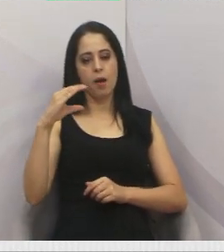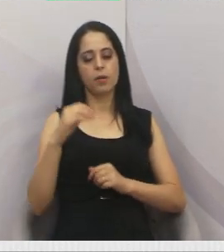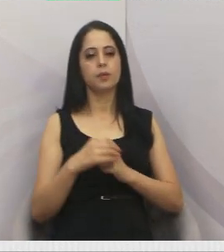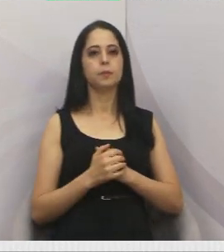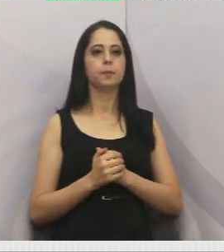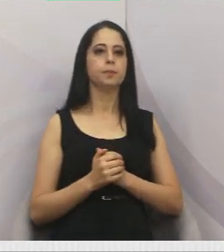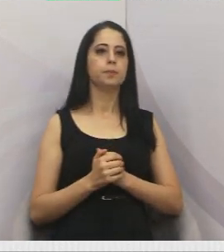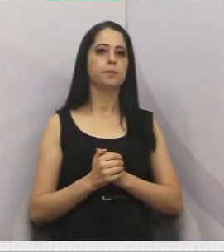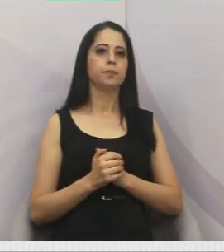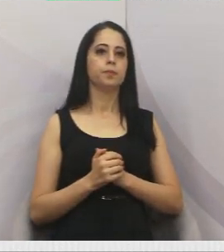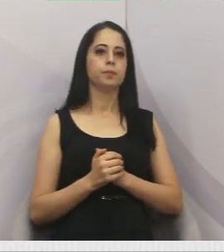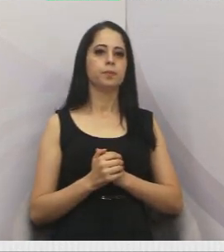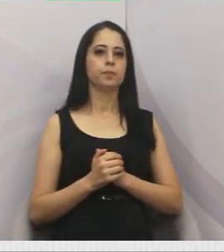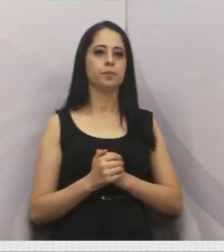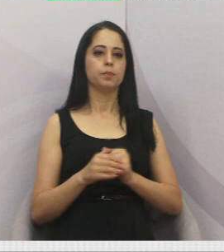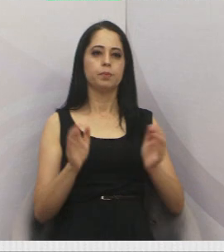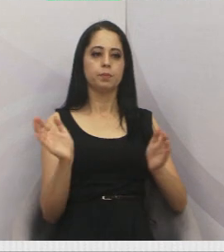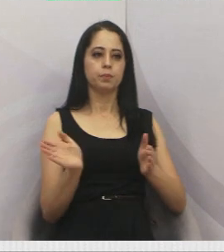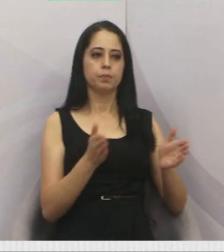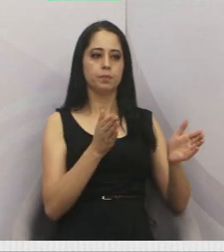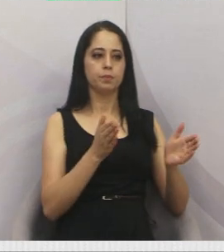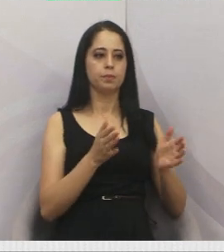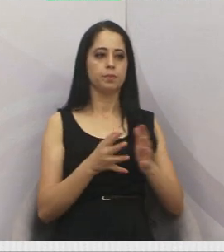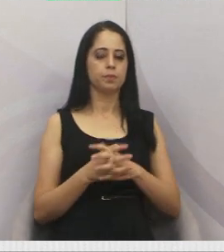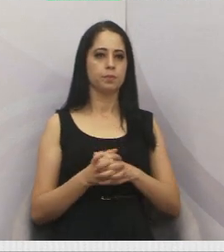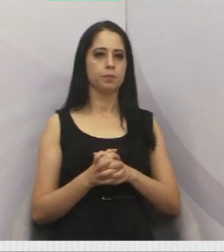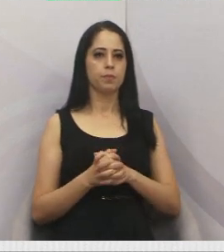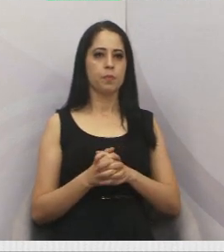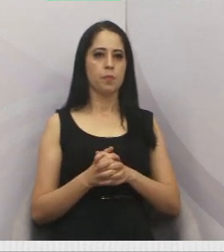Tudo certo? Próximo voto.